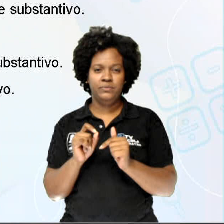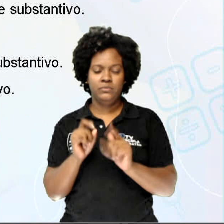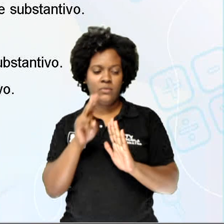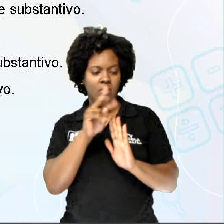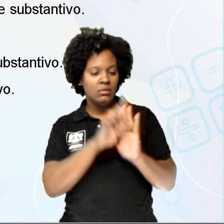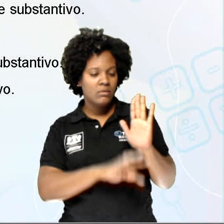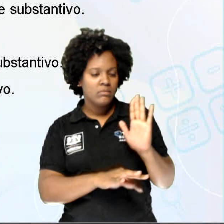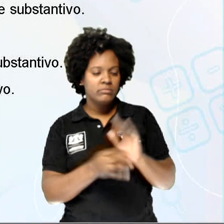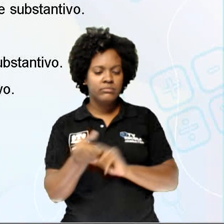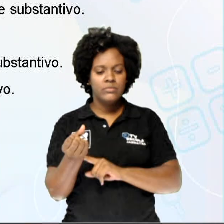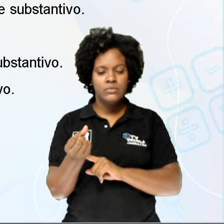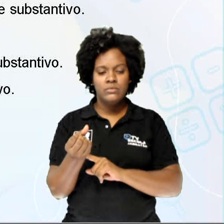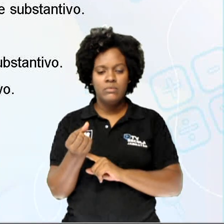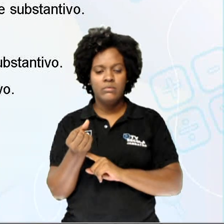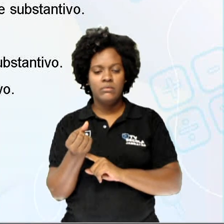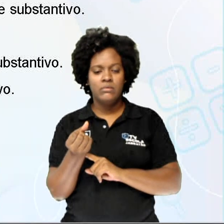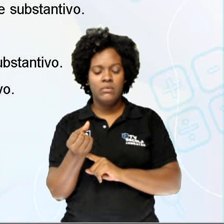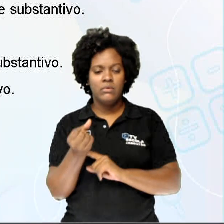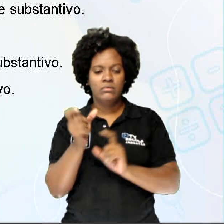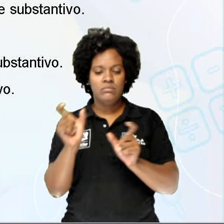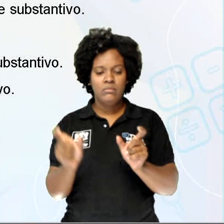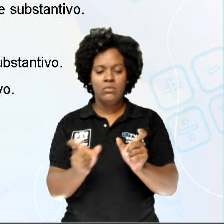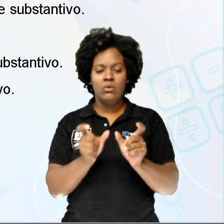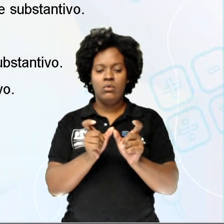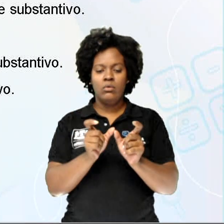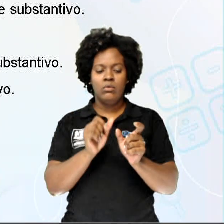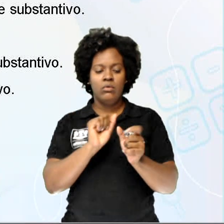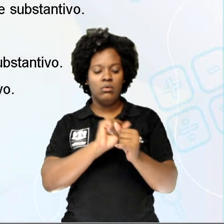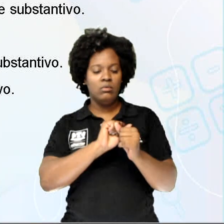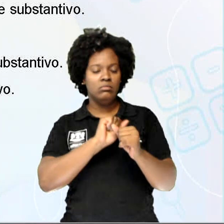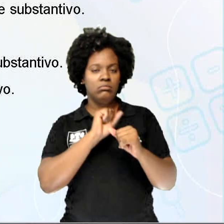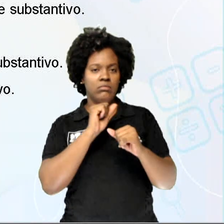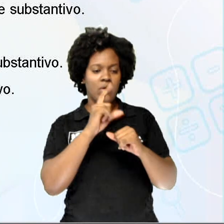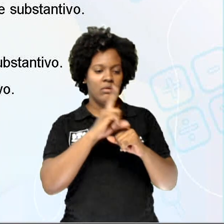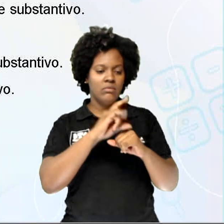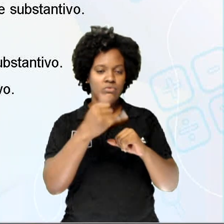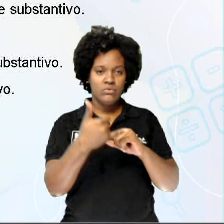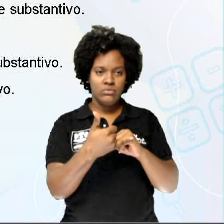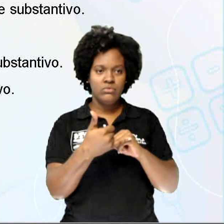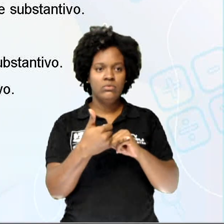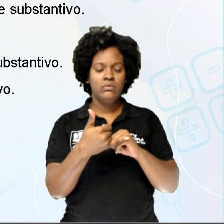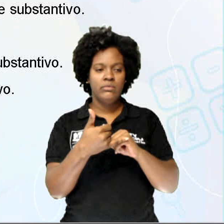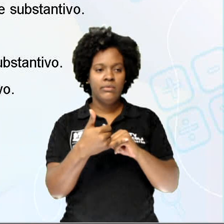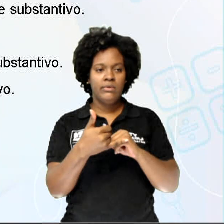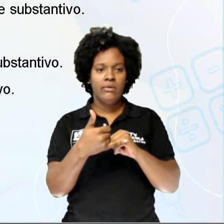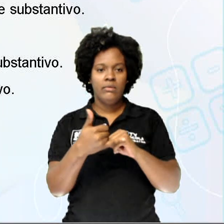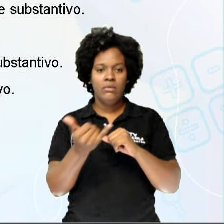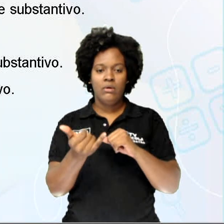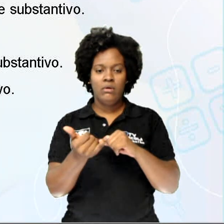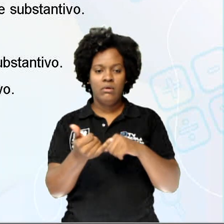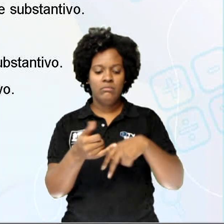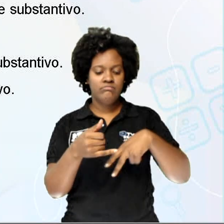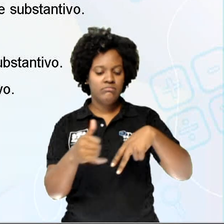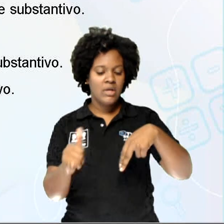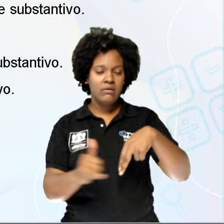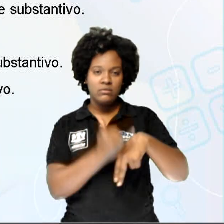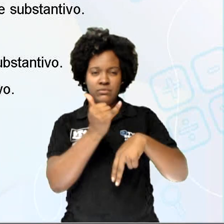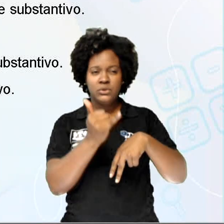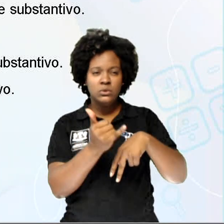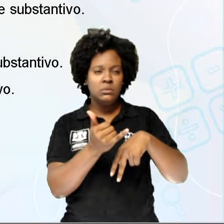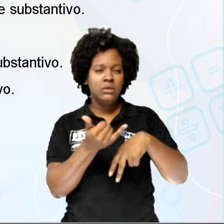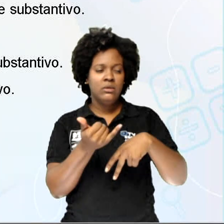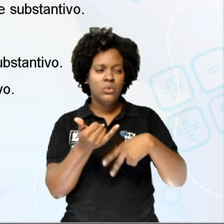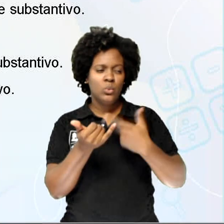texto 6, as locuções adjetivas das vítimas e dos suspeitos acompanham o substantivo